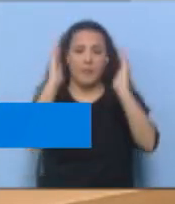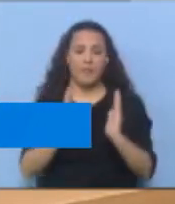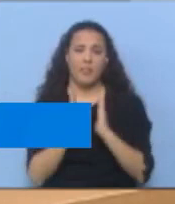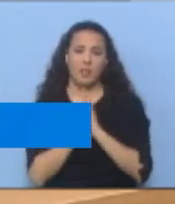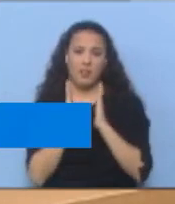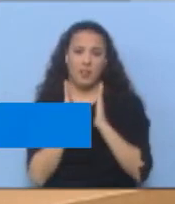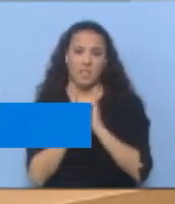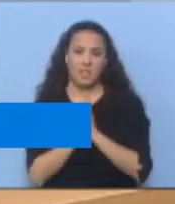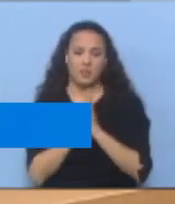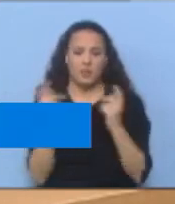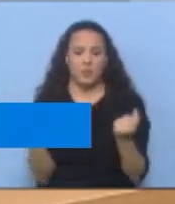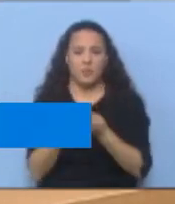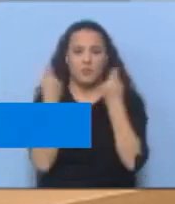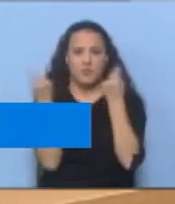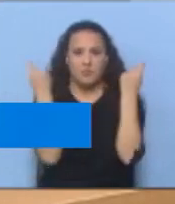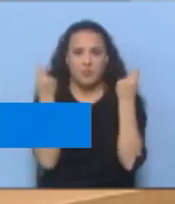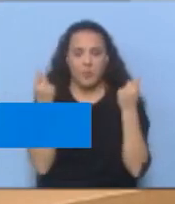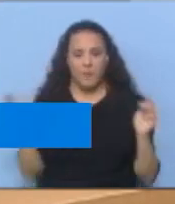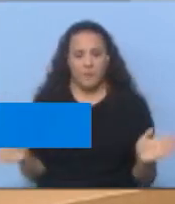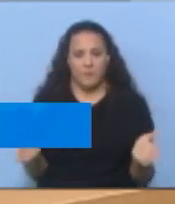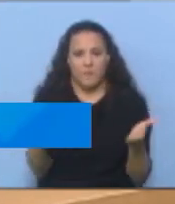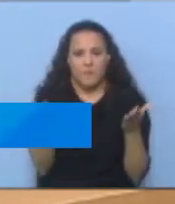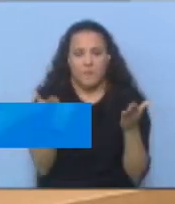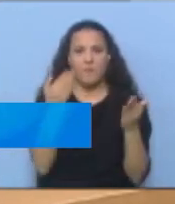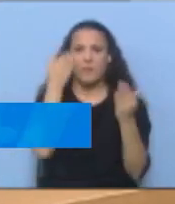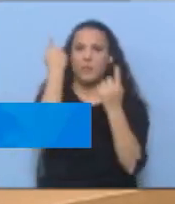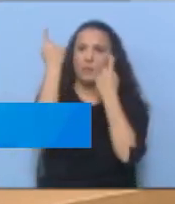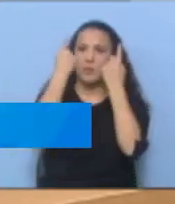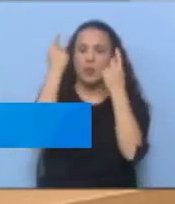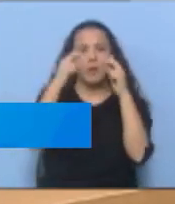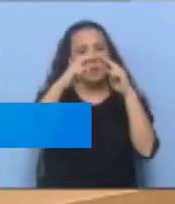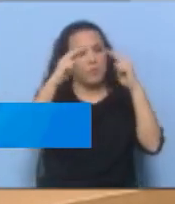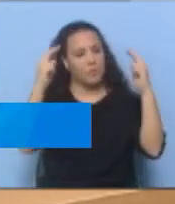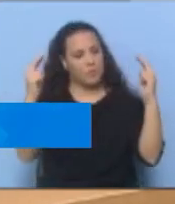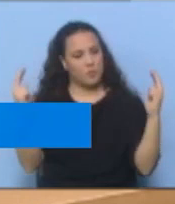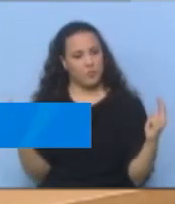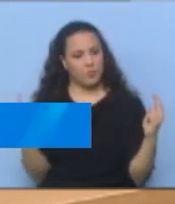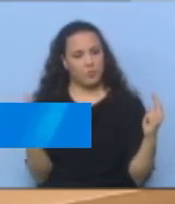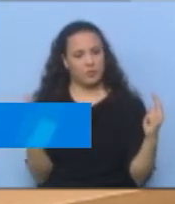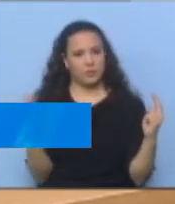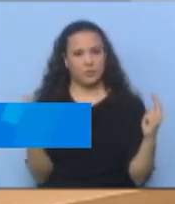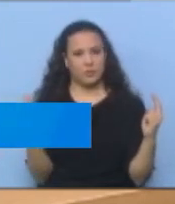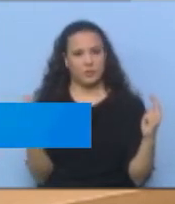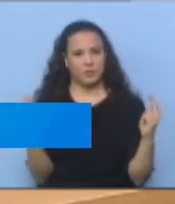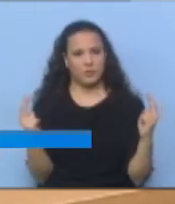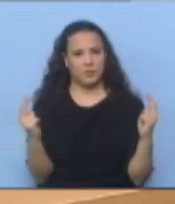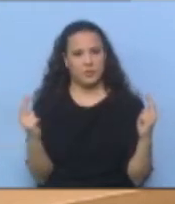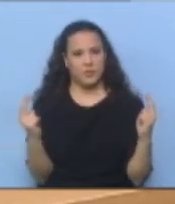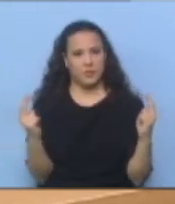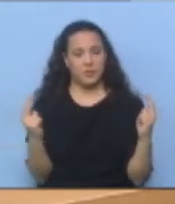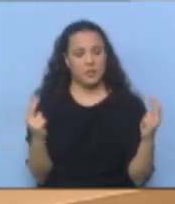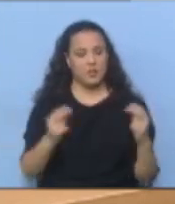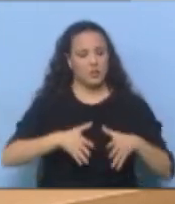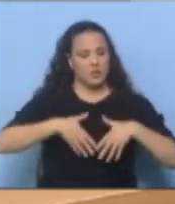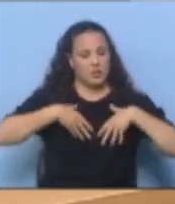Católica promove esta reflexão, fazemos estas pontes, digamos, entre a dimensão mais, digamos,